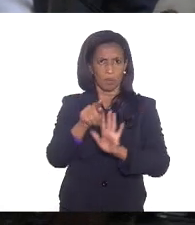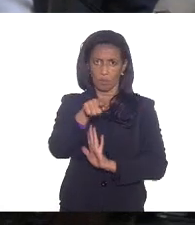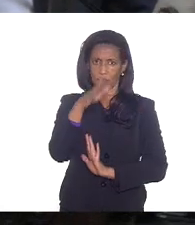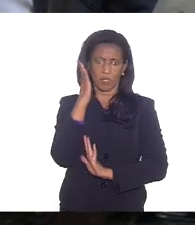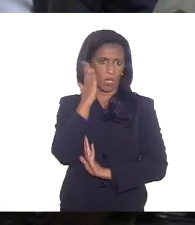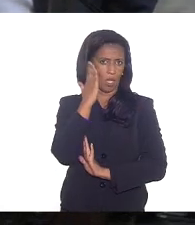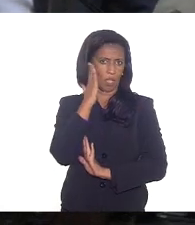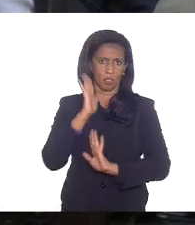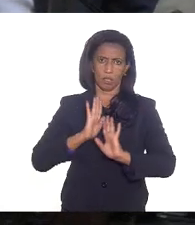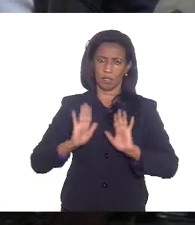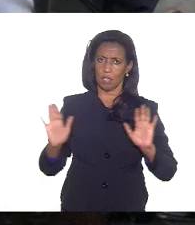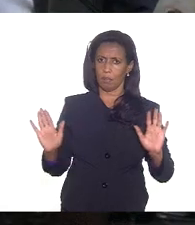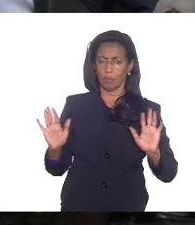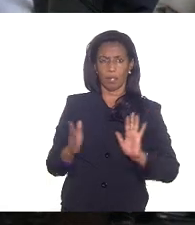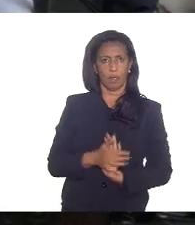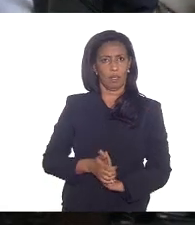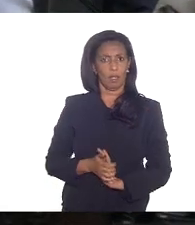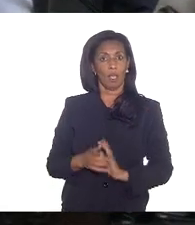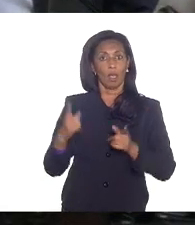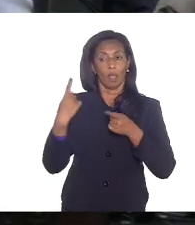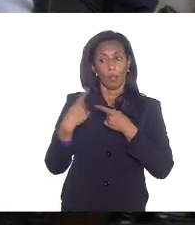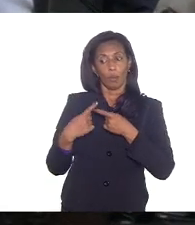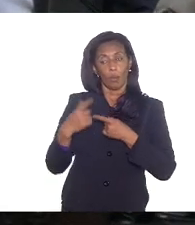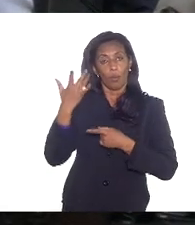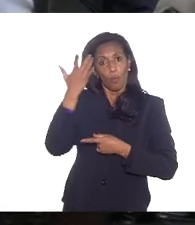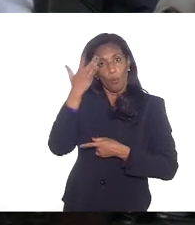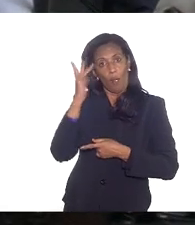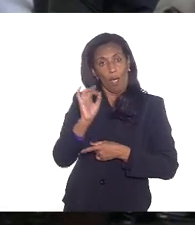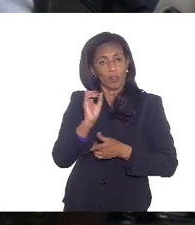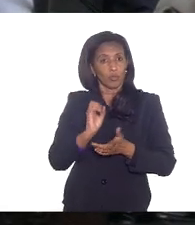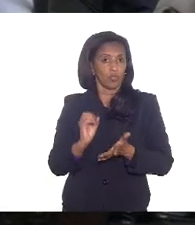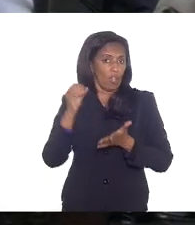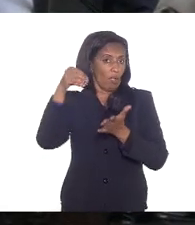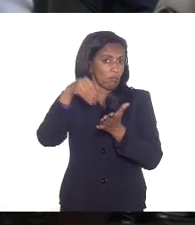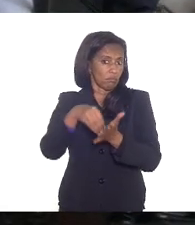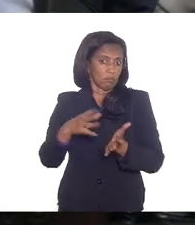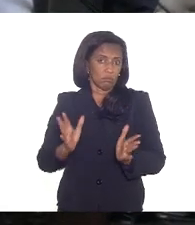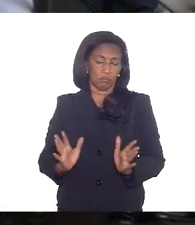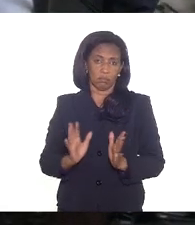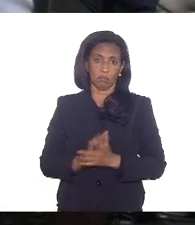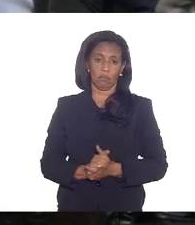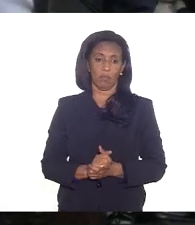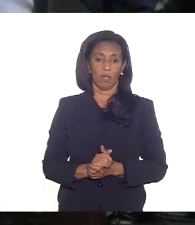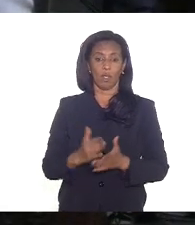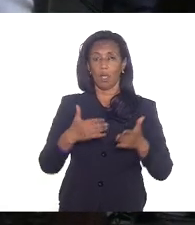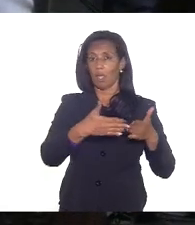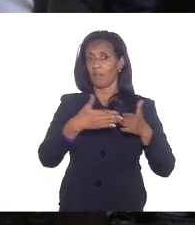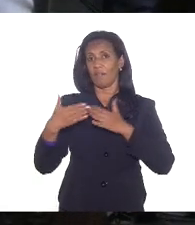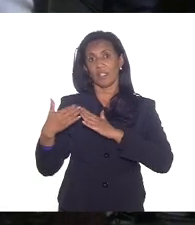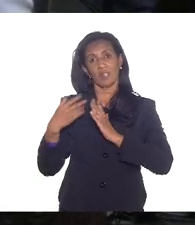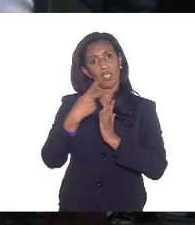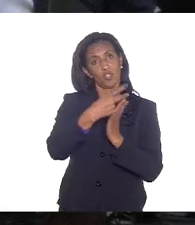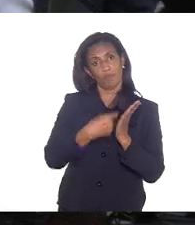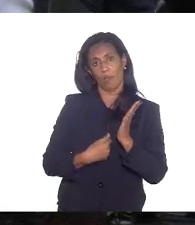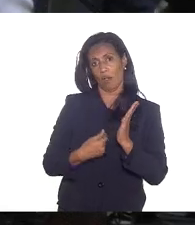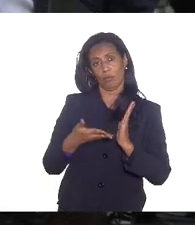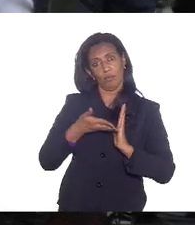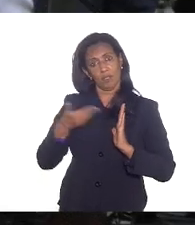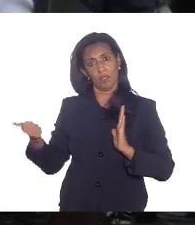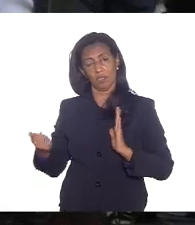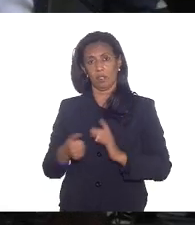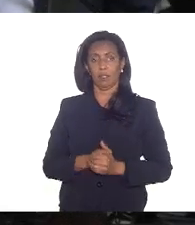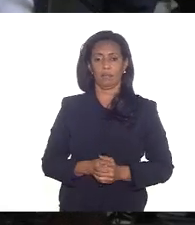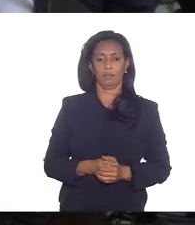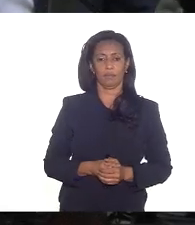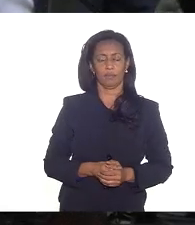saber assim menos o que pode ser que eu já atendido é porque ele vai sair de falta e ele vai sair volta porque é a primeira primeira